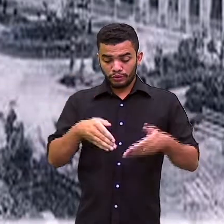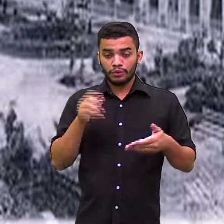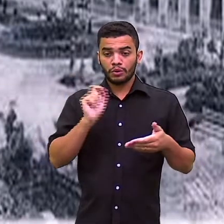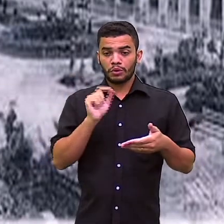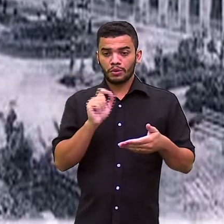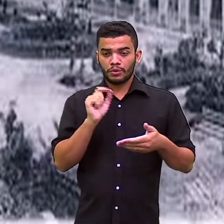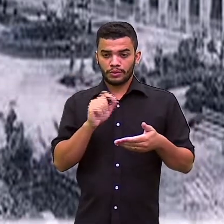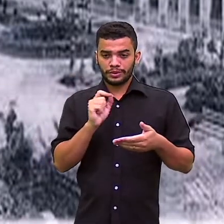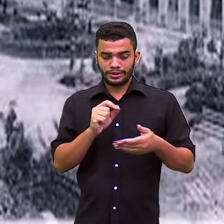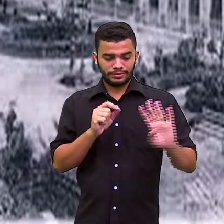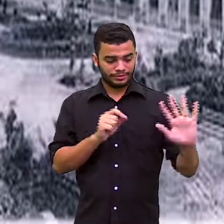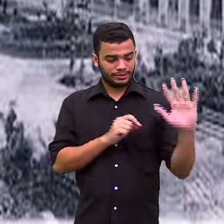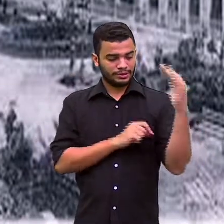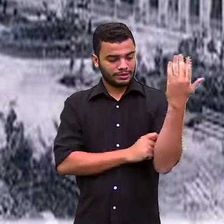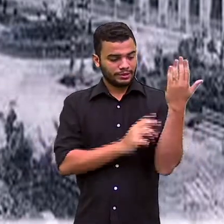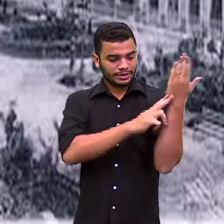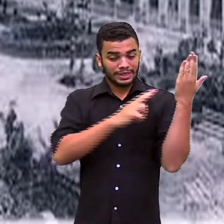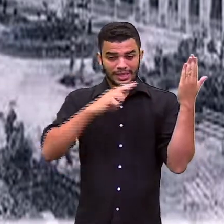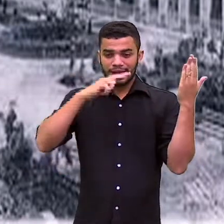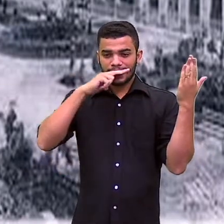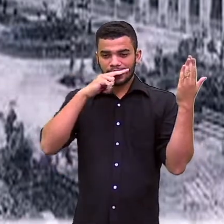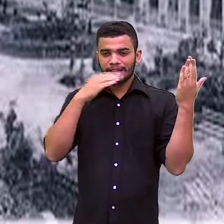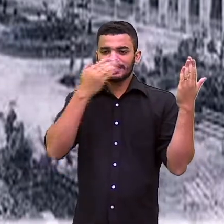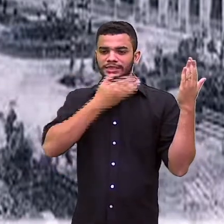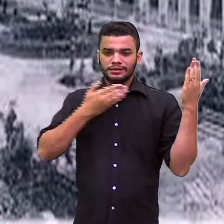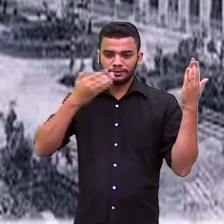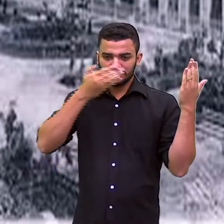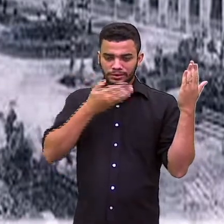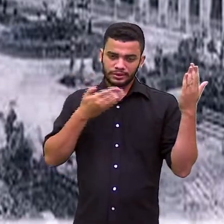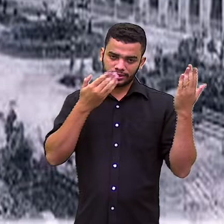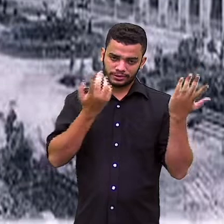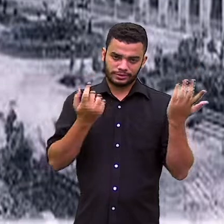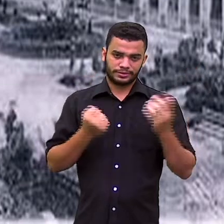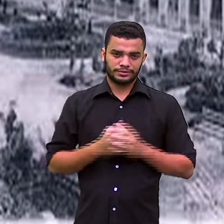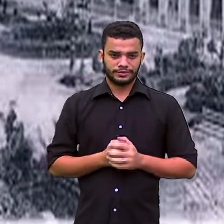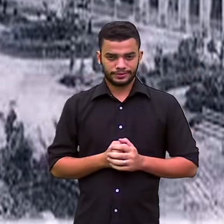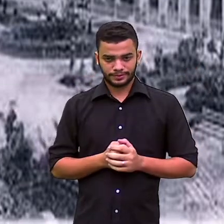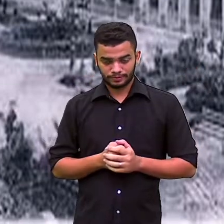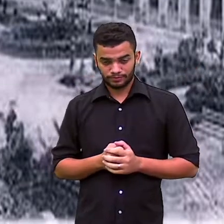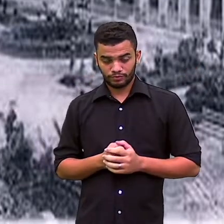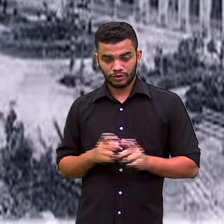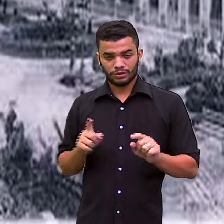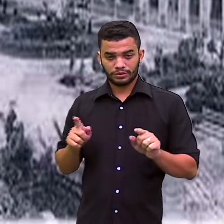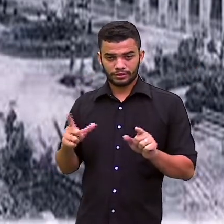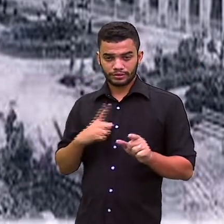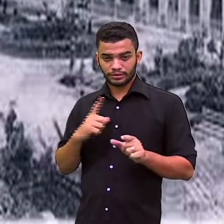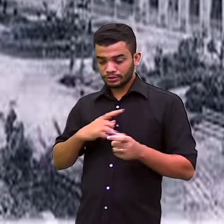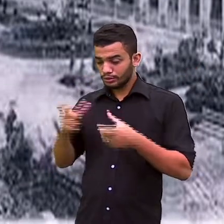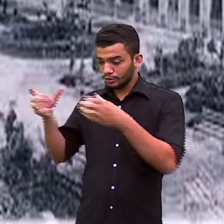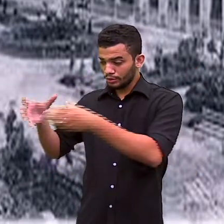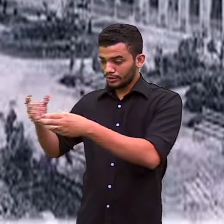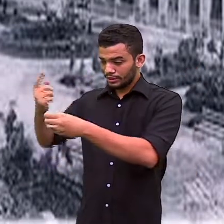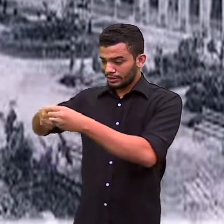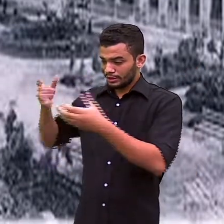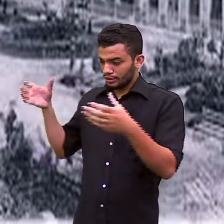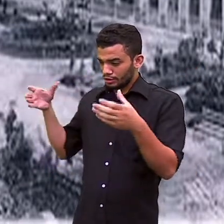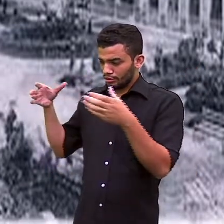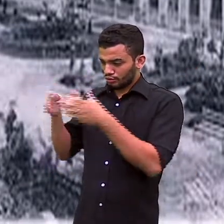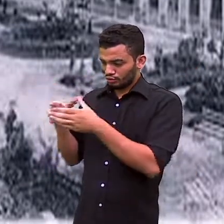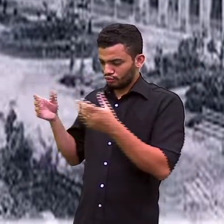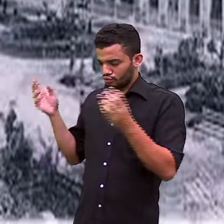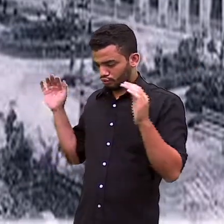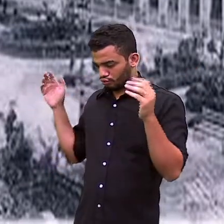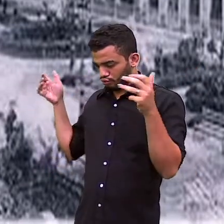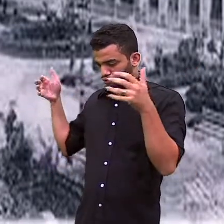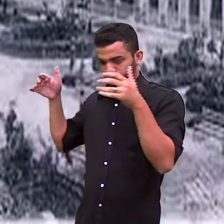as fazendas, mas sim onde se aglomeravam milhares de pessoas, eram as cidades. Podemos